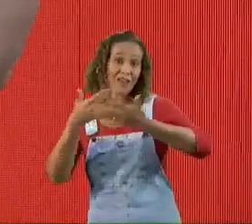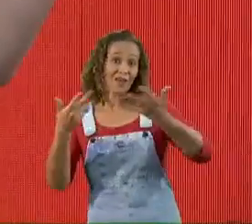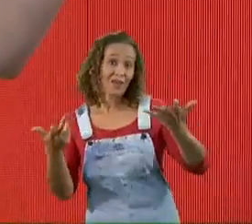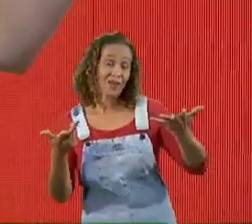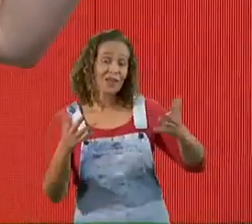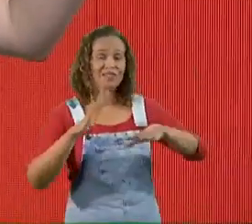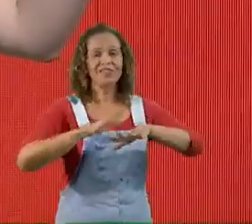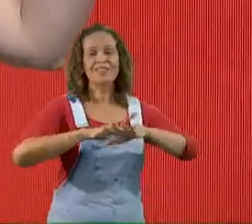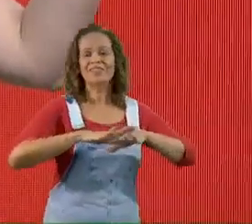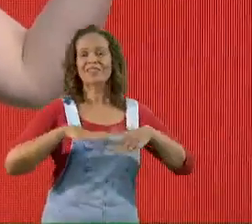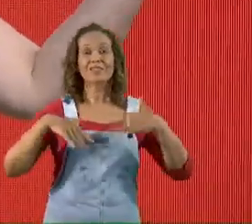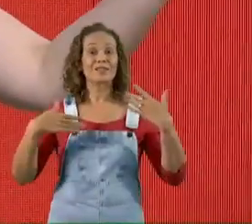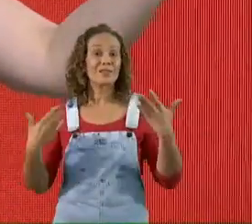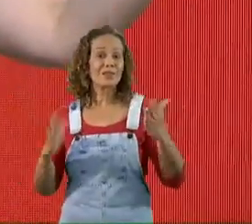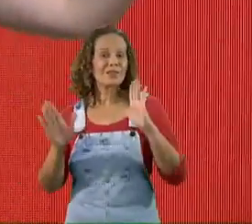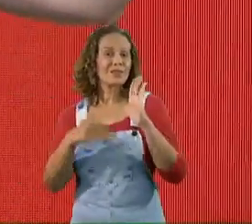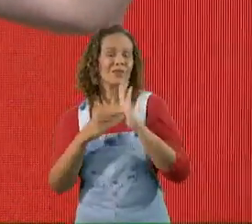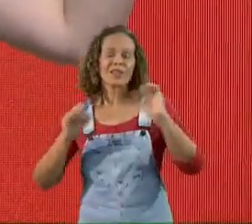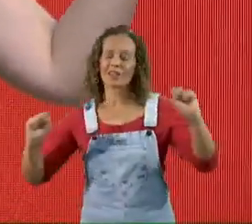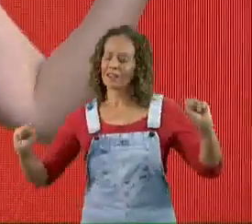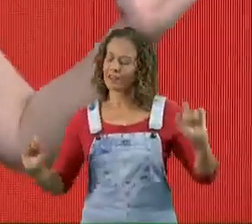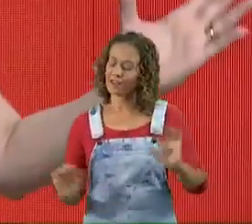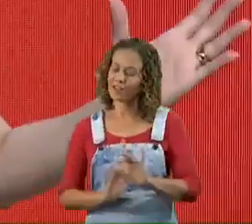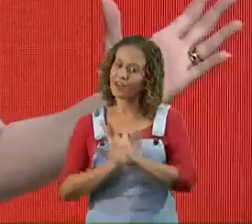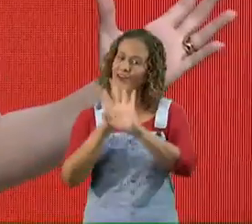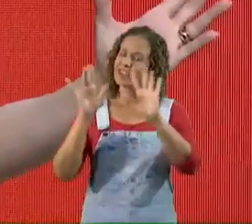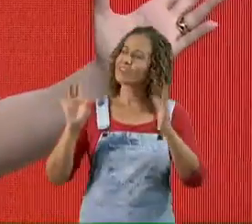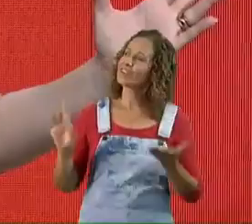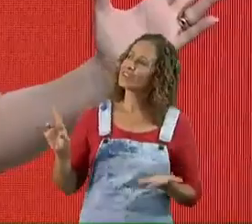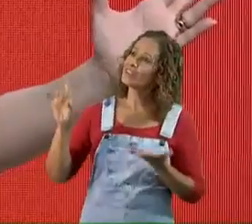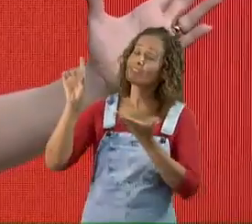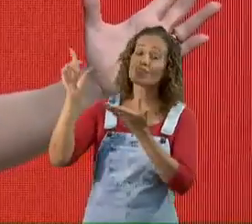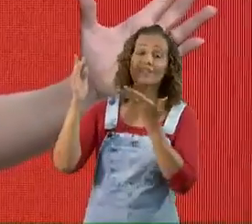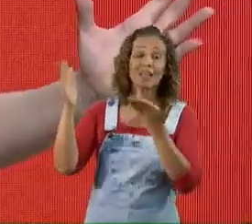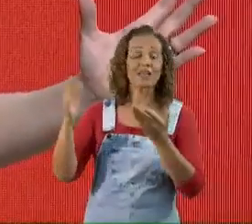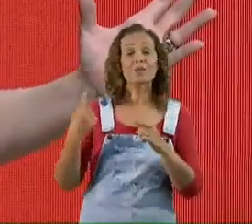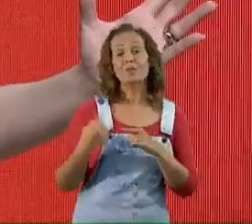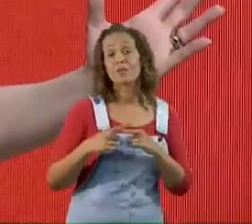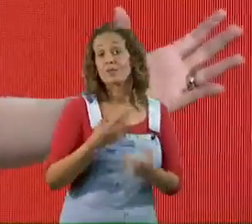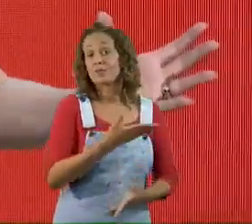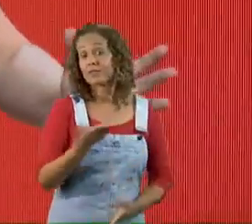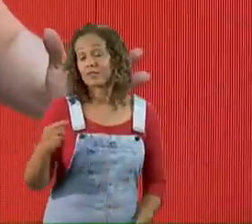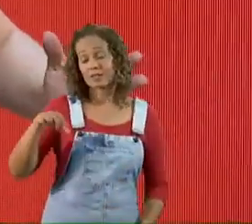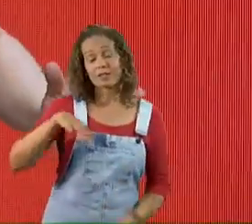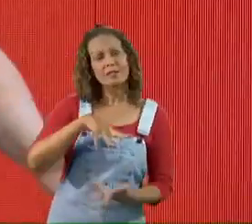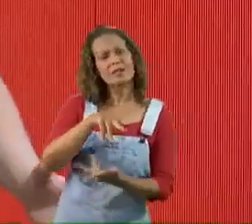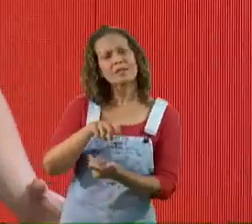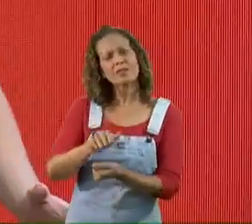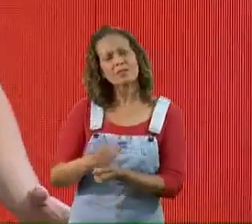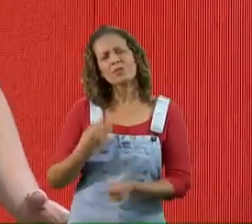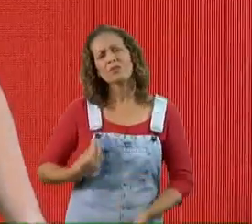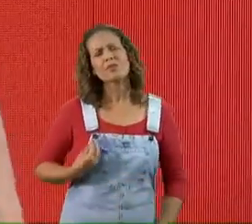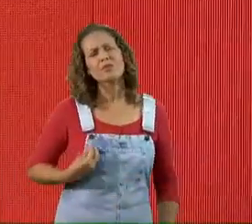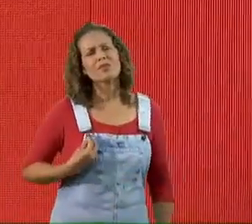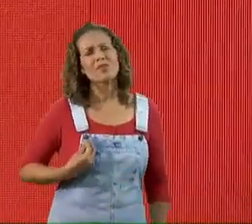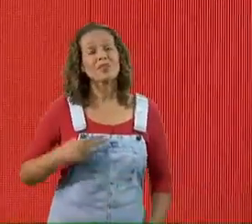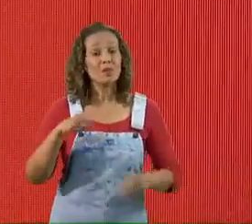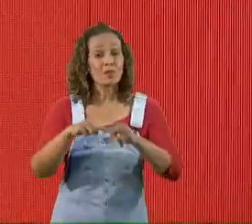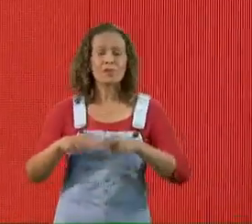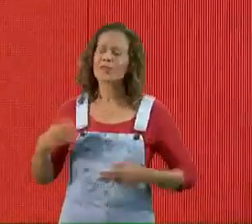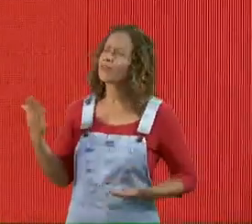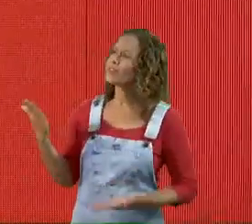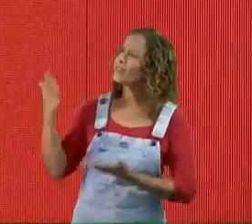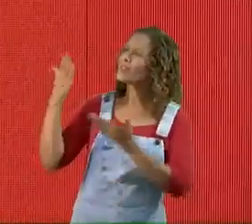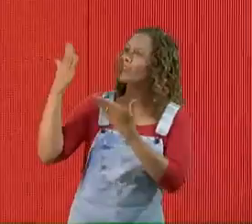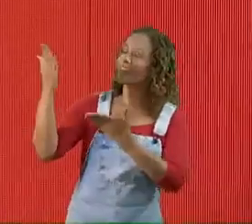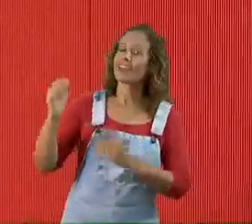faça tudo para a glória de Deus. Porque você está nesse mundo, é para Ele. Porque